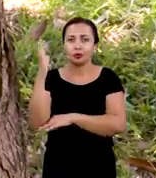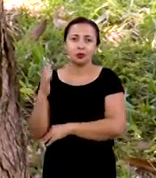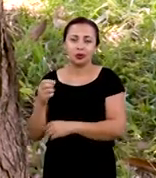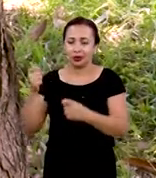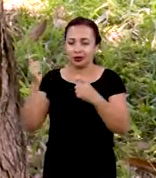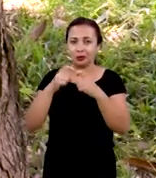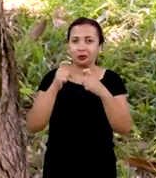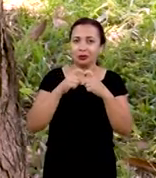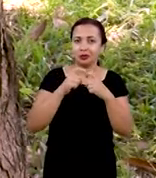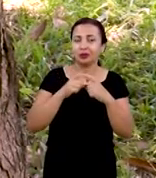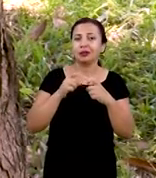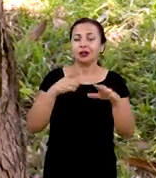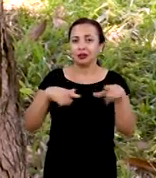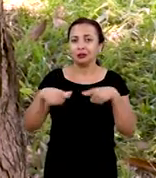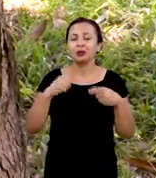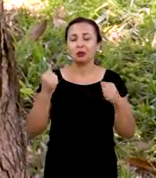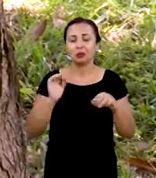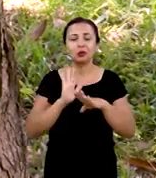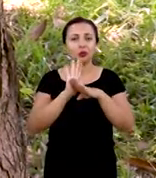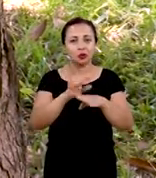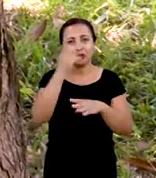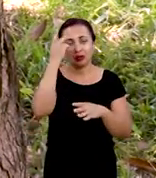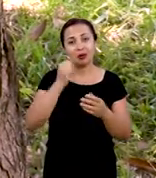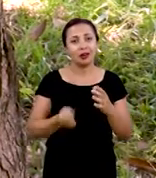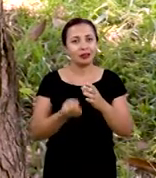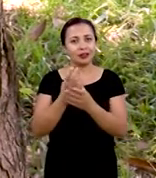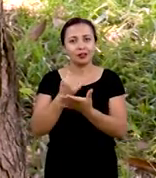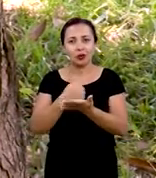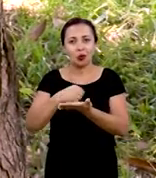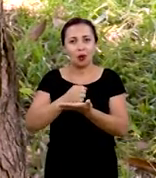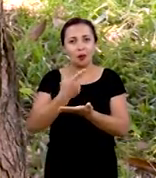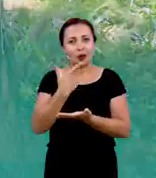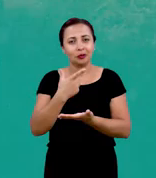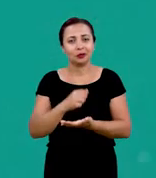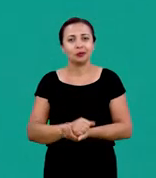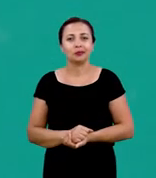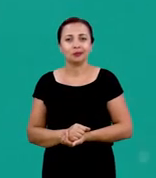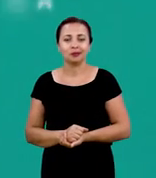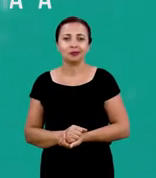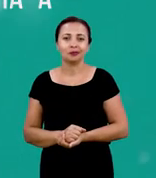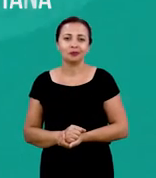medicinais. Esse trabalho pode contribuir para a criação de medicamentos.